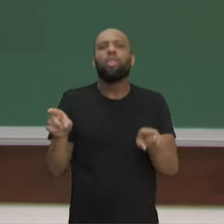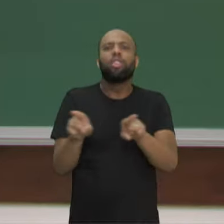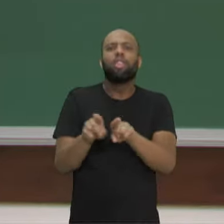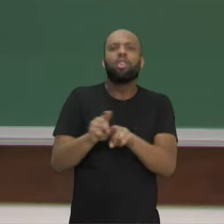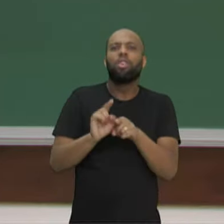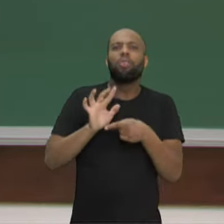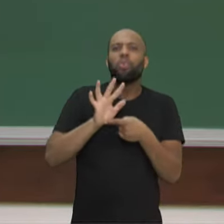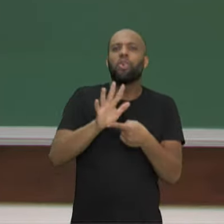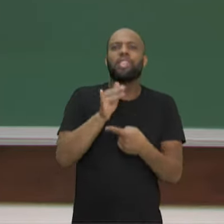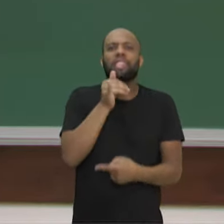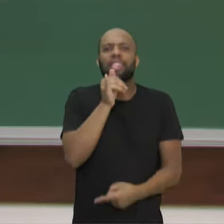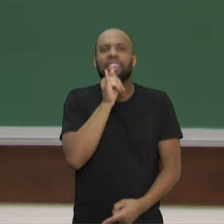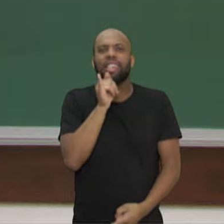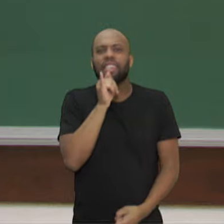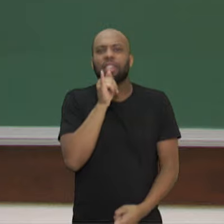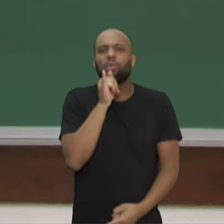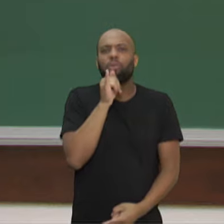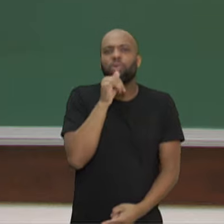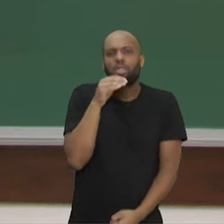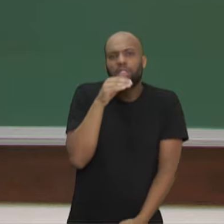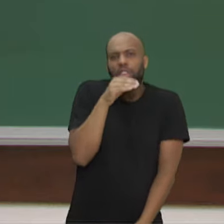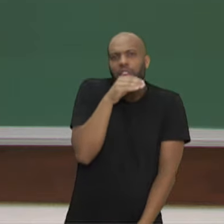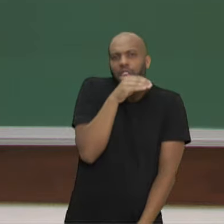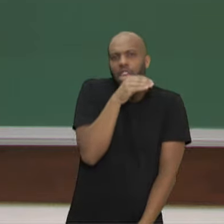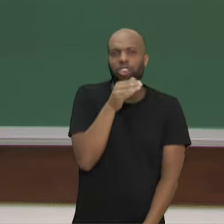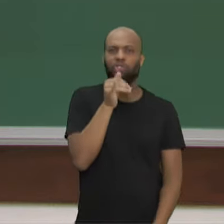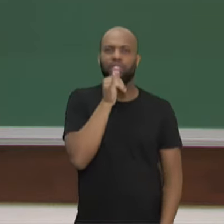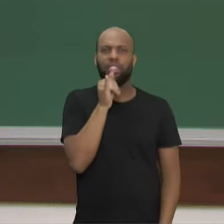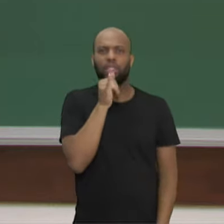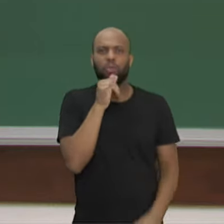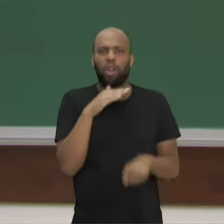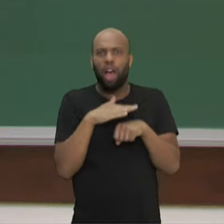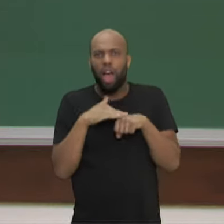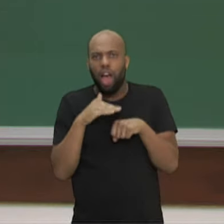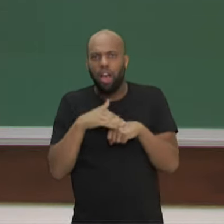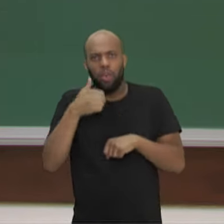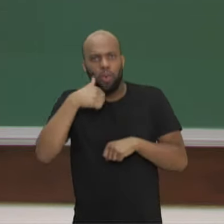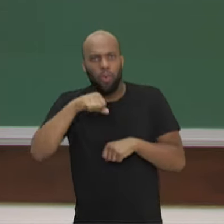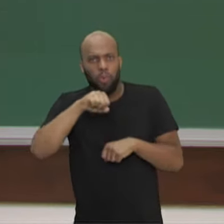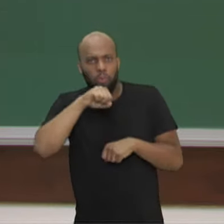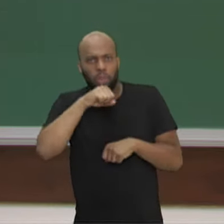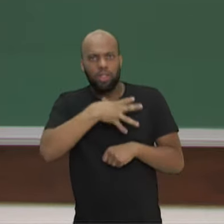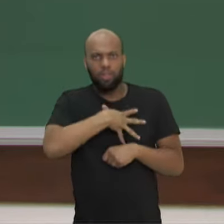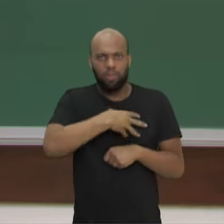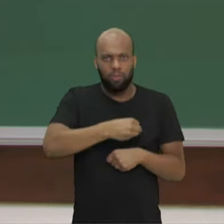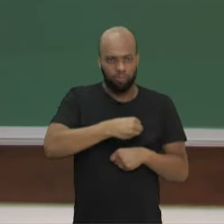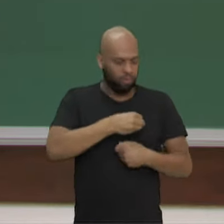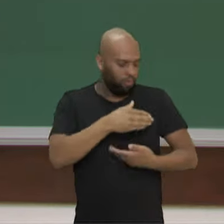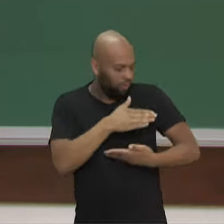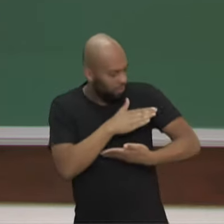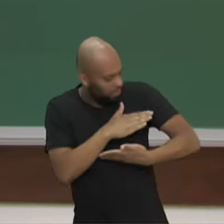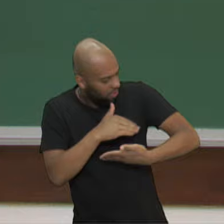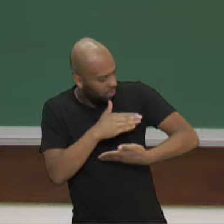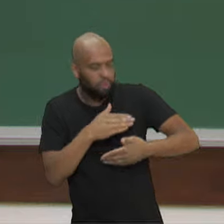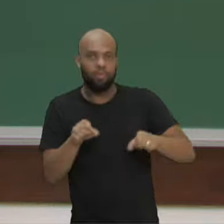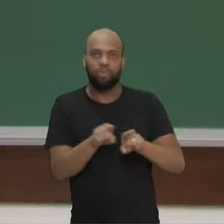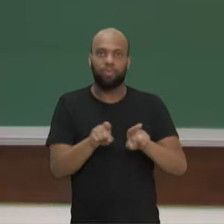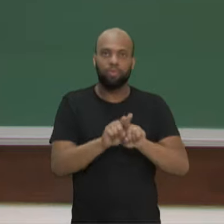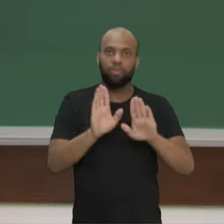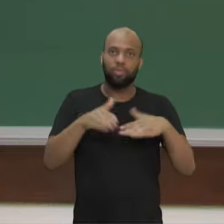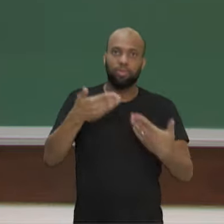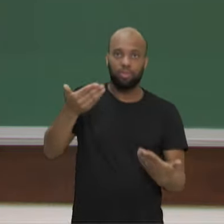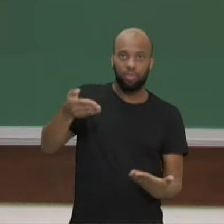né? A mãe com o seu filho em cena, aconchegando, né? Então, vai trazer esse clima para a peça teatral, é